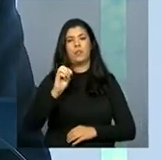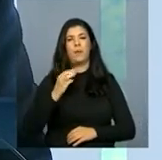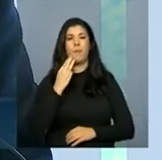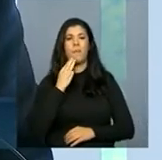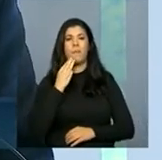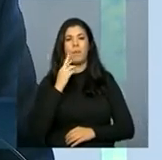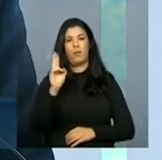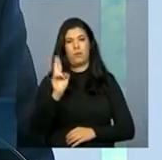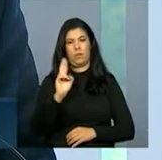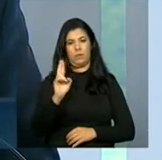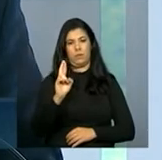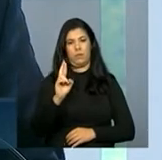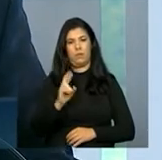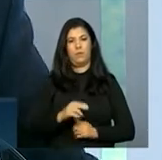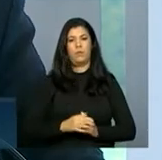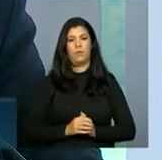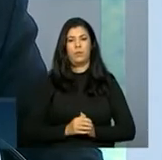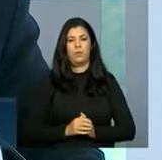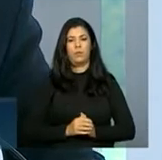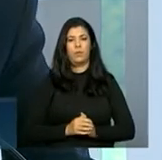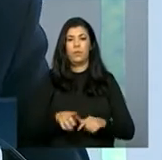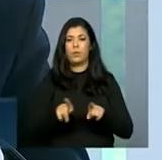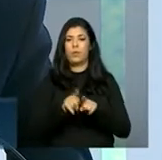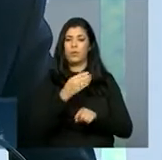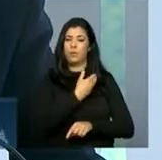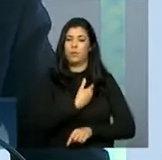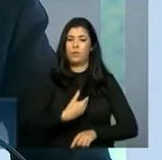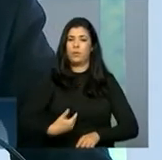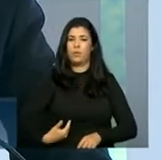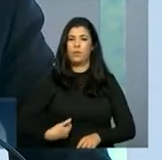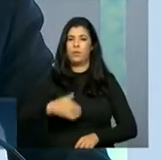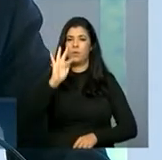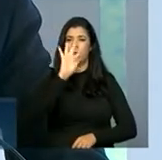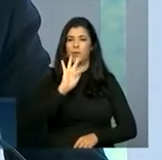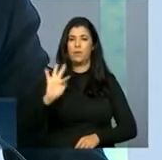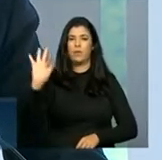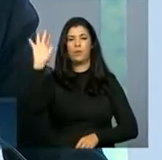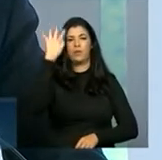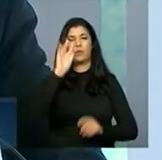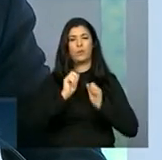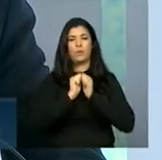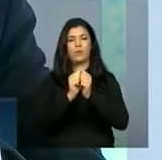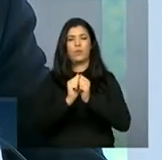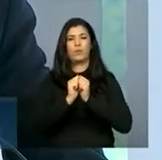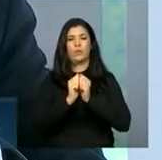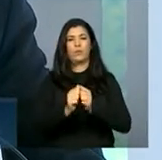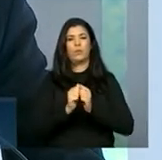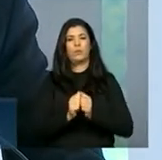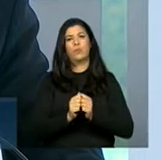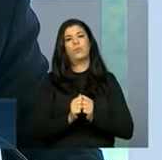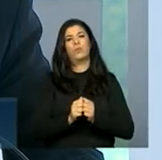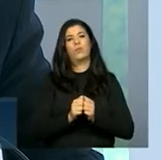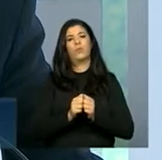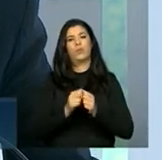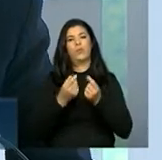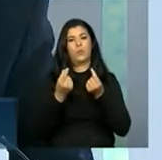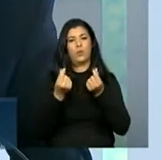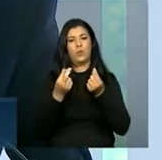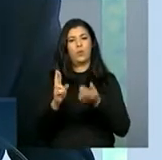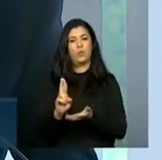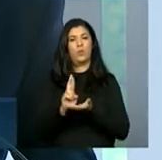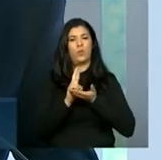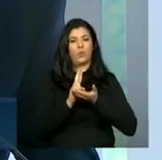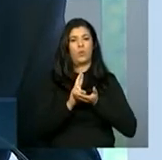de reais e o governo federal através de recursos do seu próprio